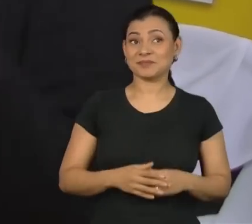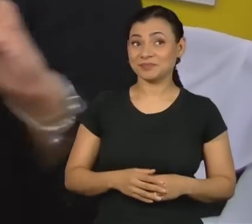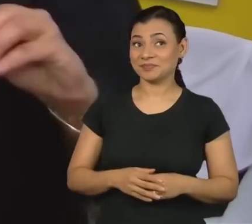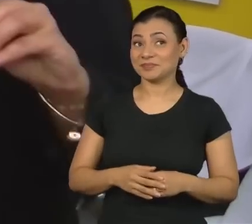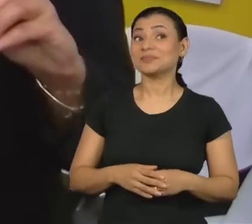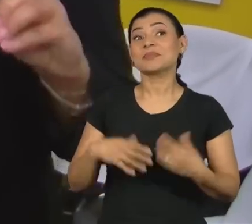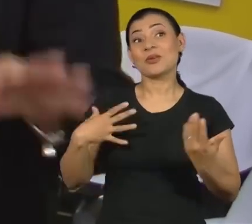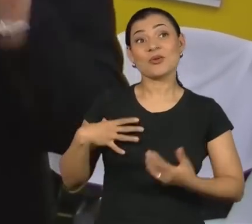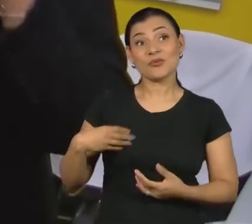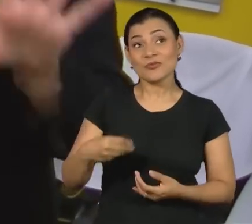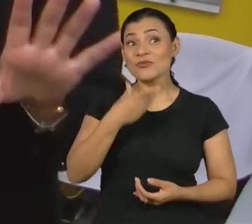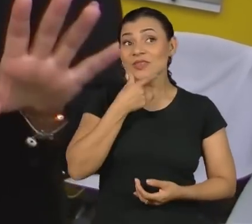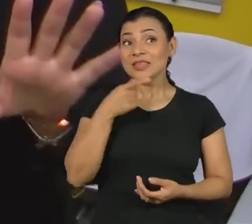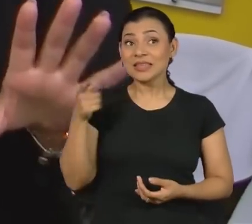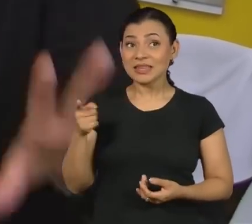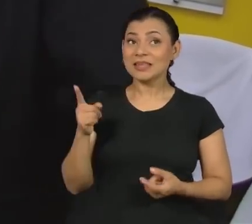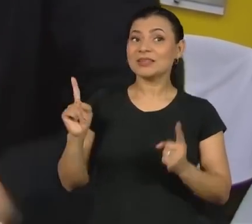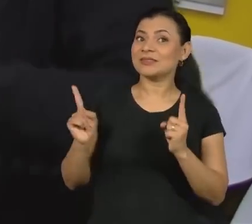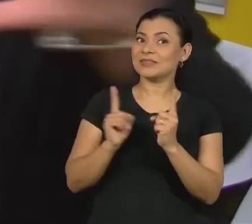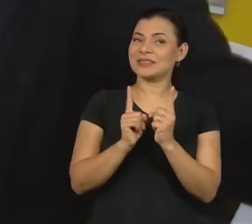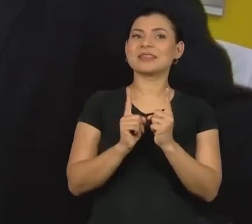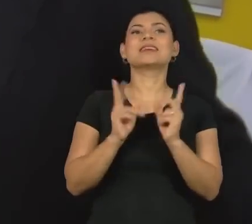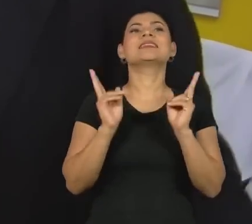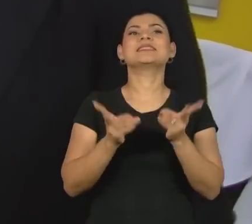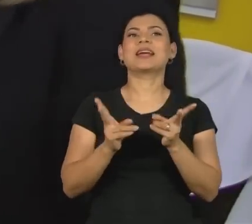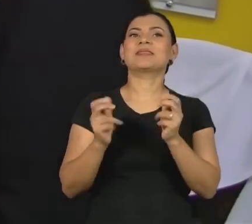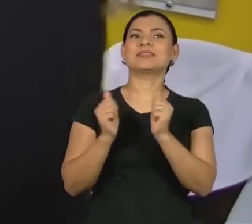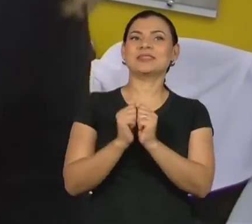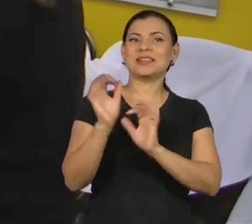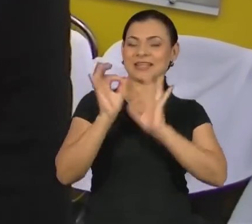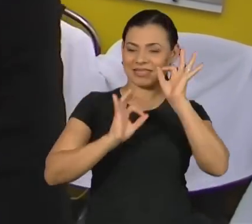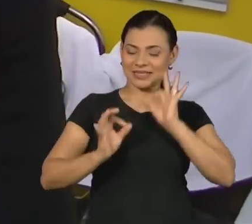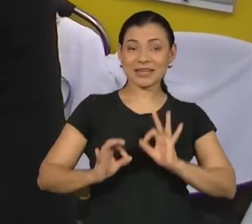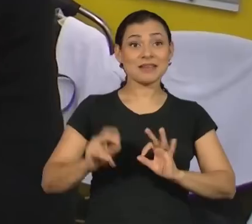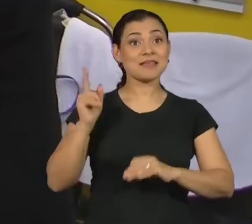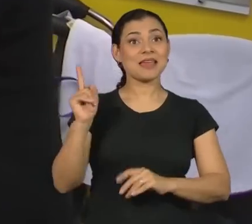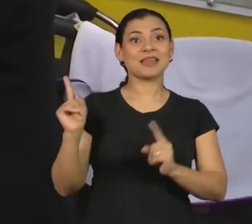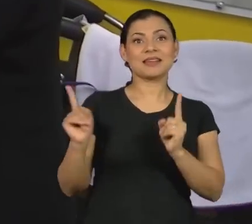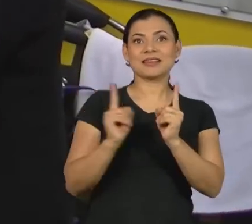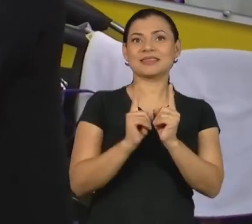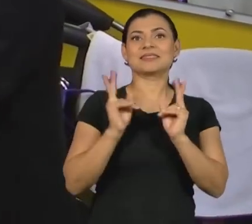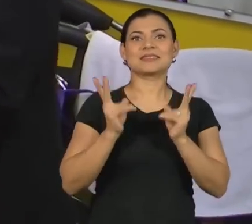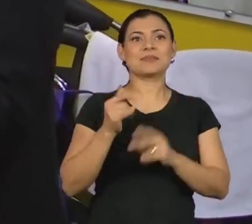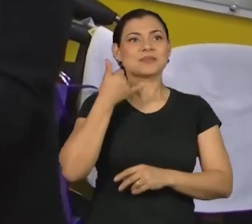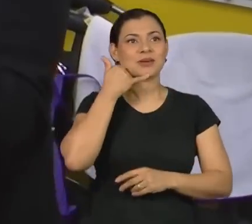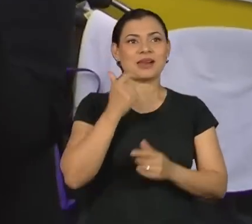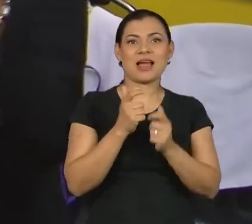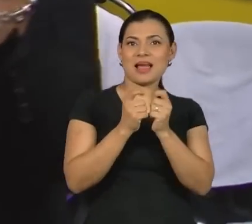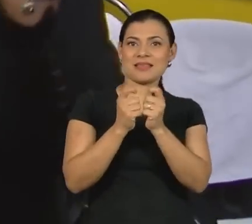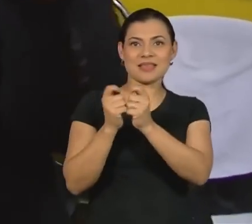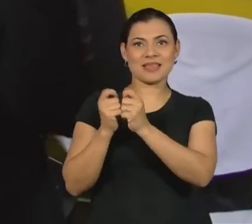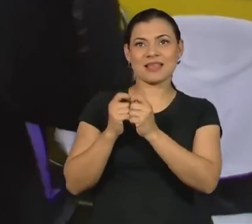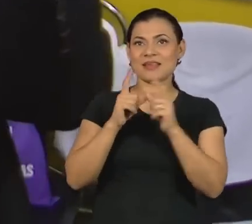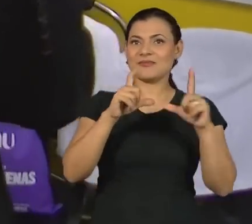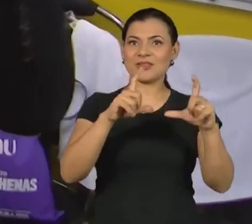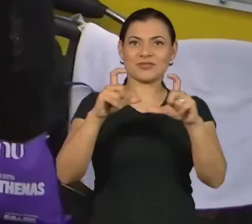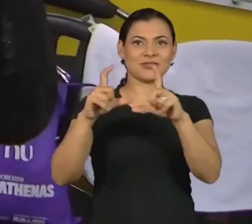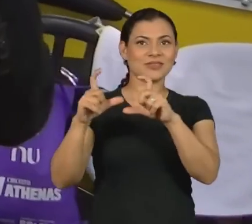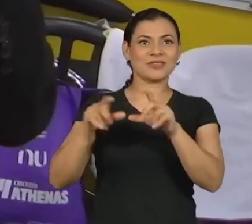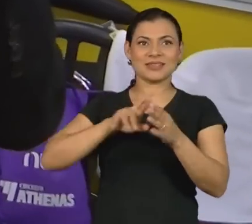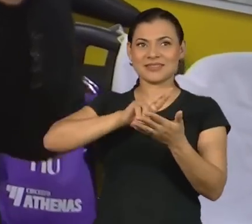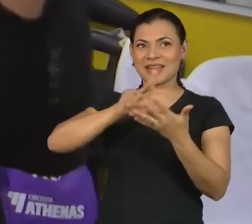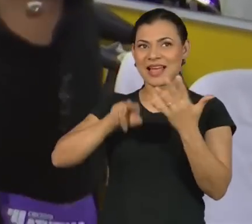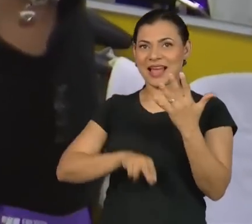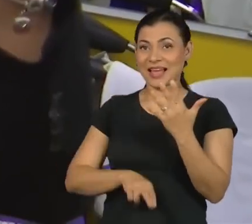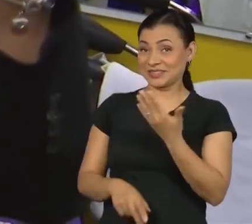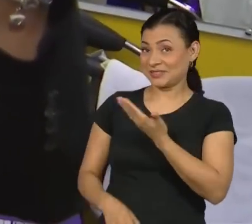esse filhão, desde a hora que chegou, que as meninas estavam aqui se produzindo, ele estava com esse celular para cima e para baixo. Deixa eu mostrar aqui para vocês,